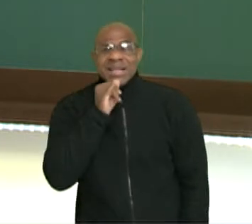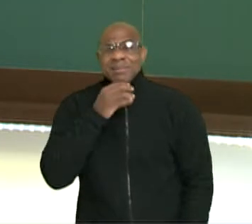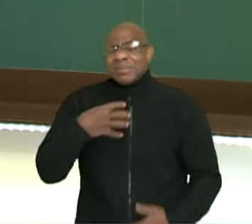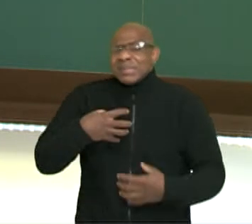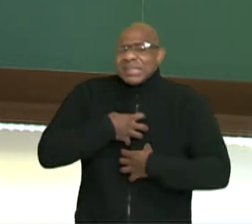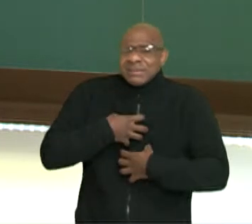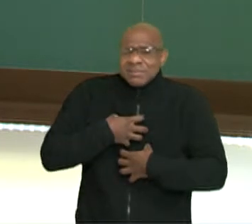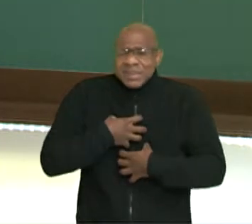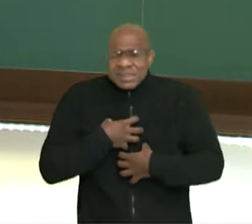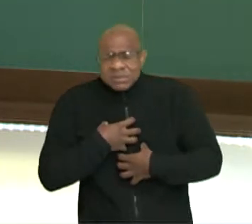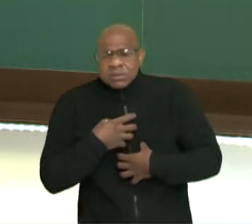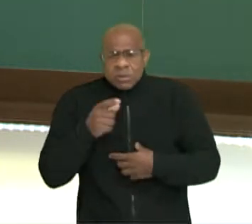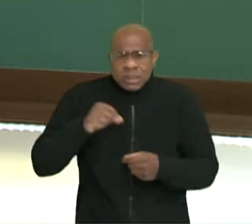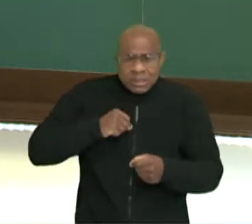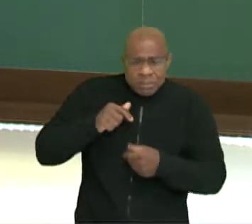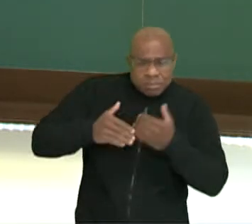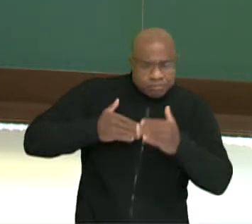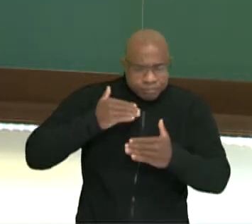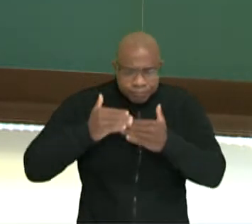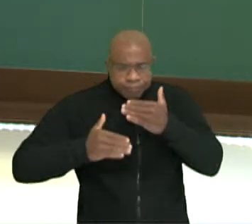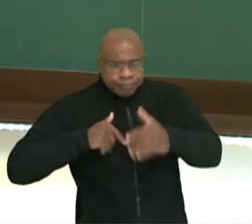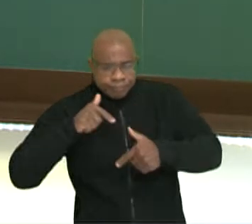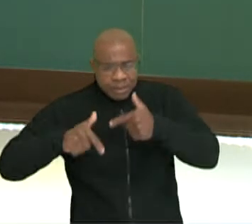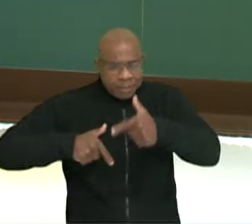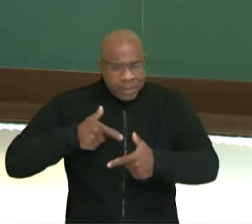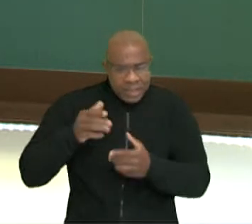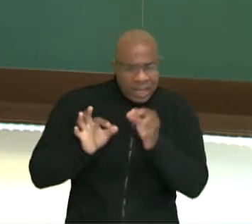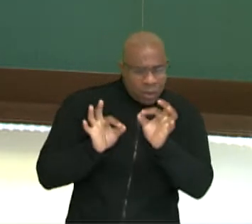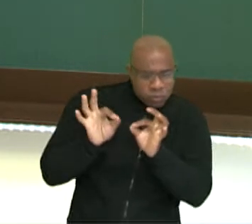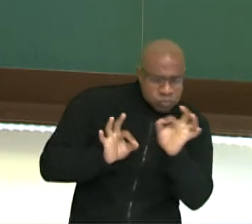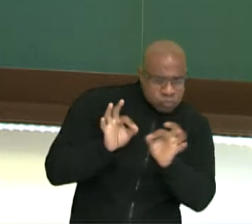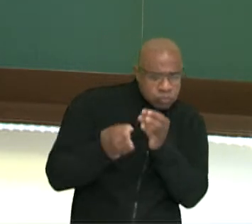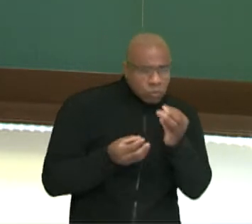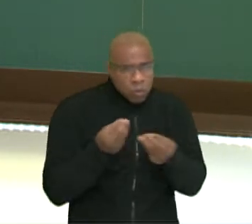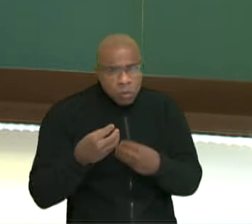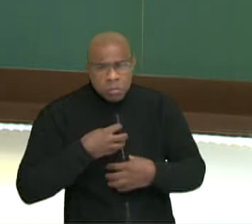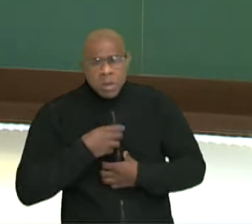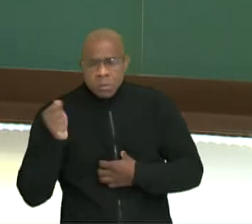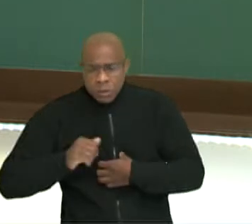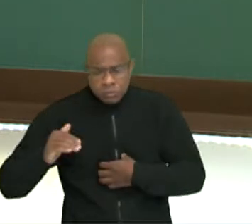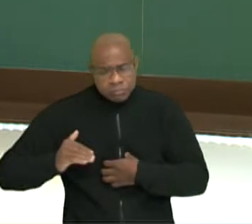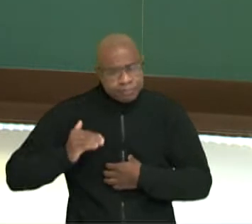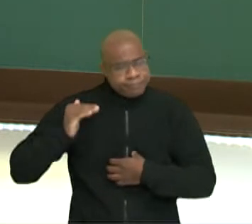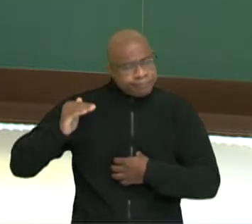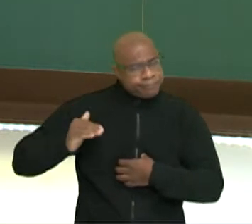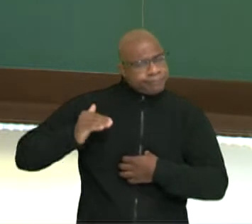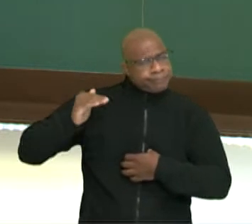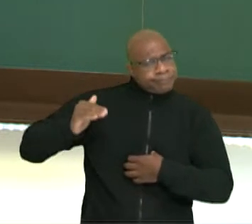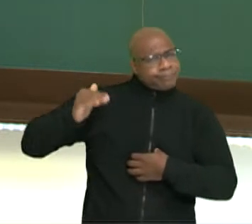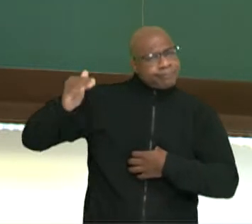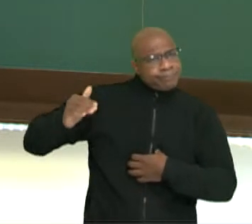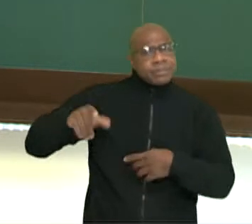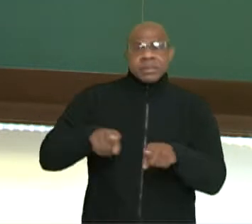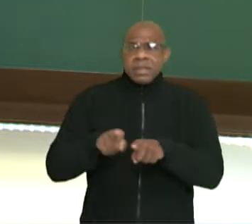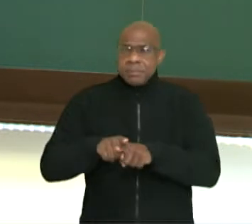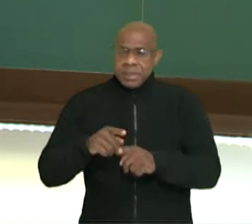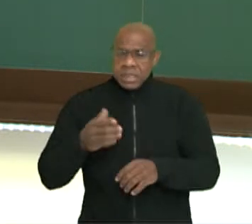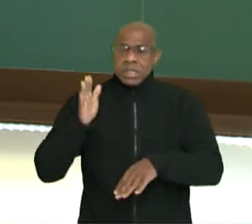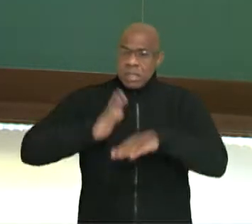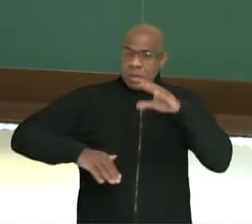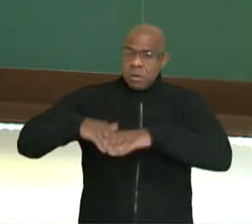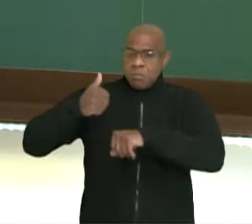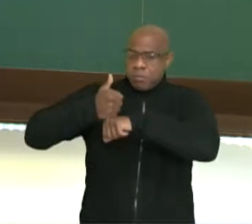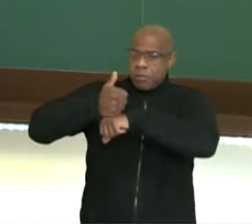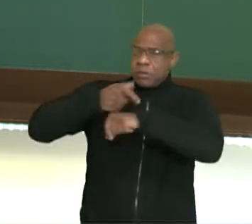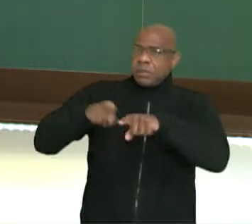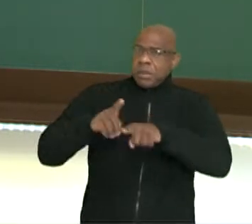sabe trabalhar com ele, aquilo pode ser uma alavanca para você crescer na vida em alguma área, para você ser uma